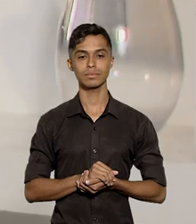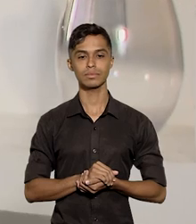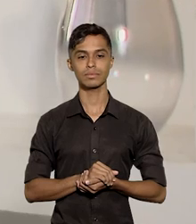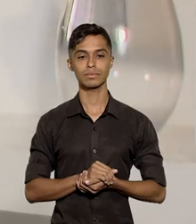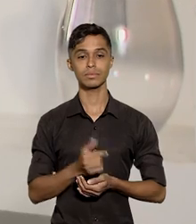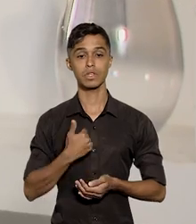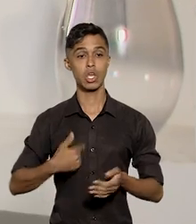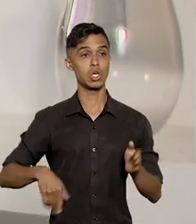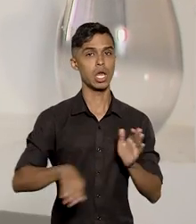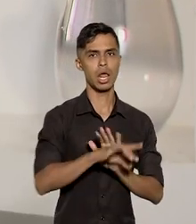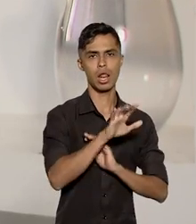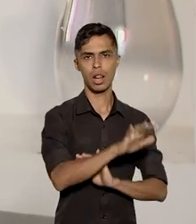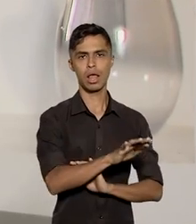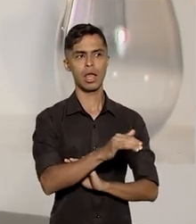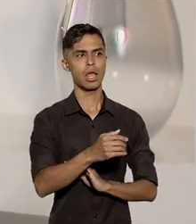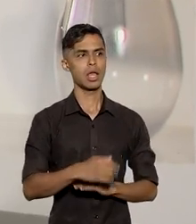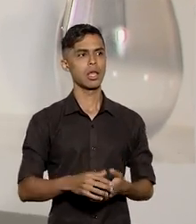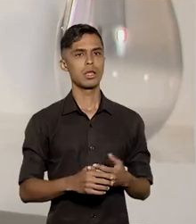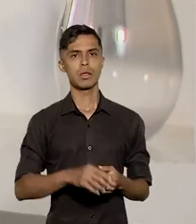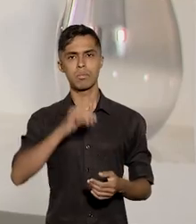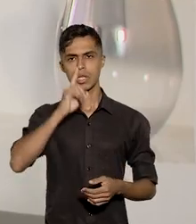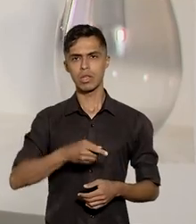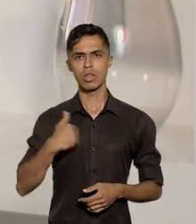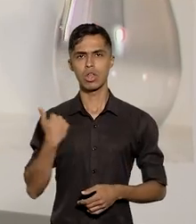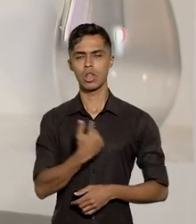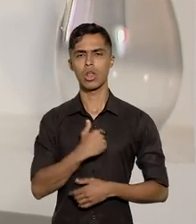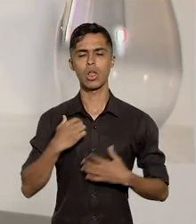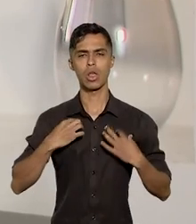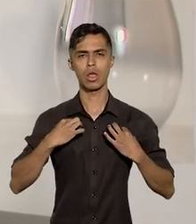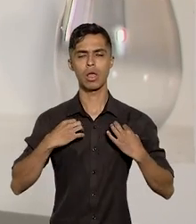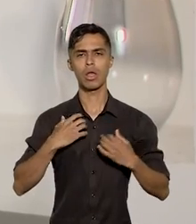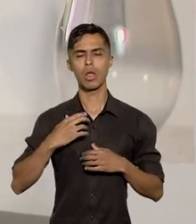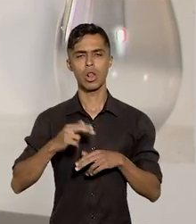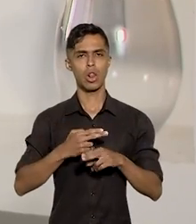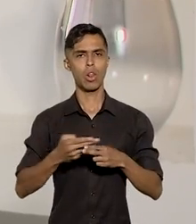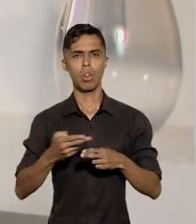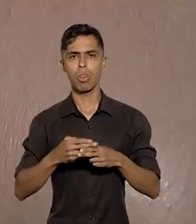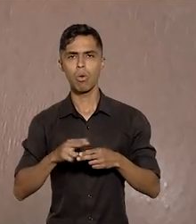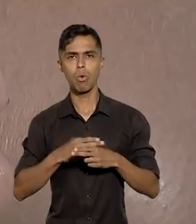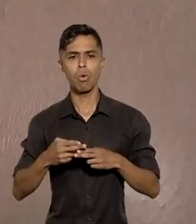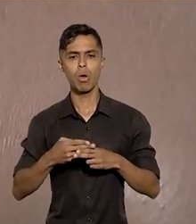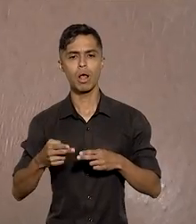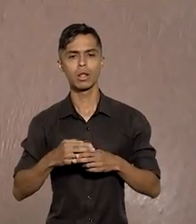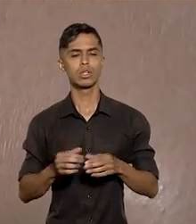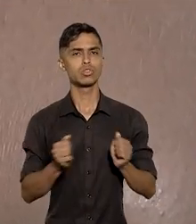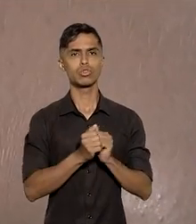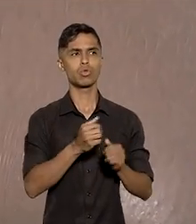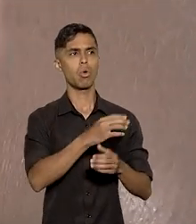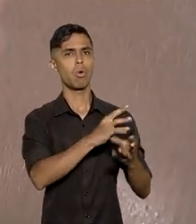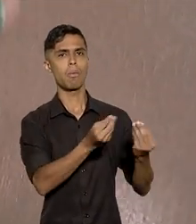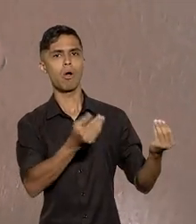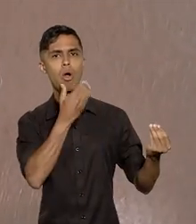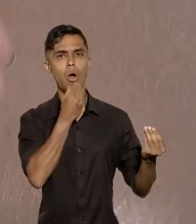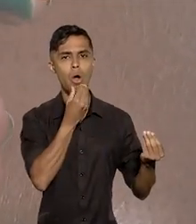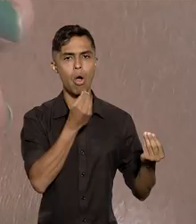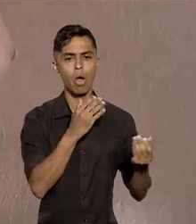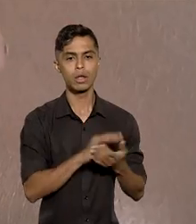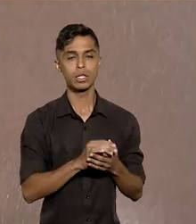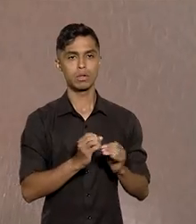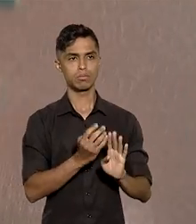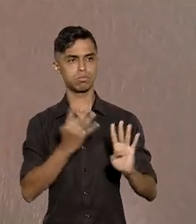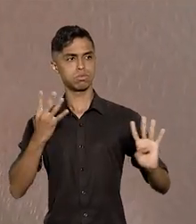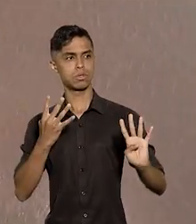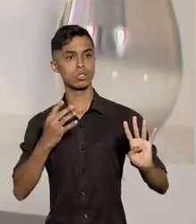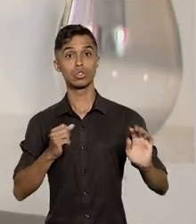Cheguei lá, eles colocaram a gente nua, né, com um monte de homem. Na verdade, eles colocaram a gente numa fila com